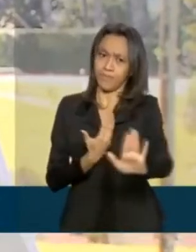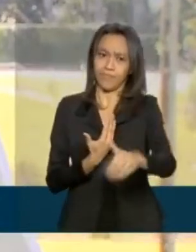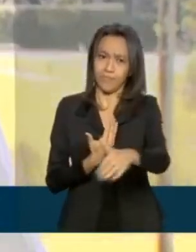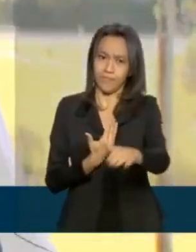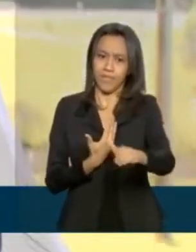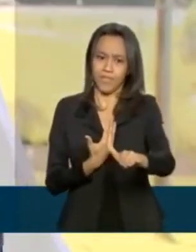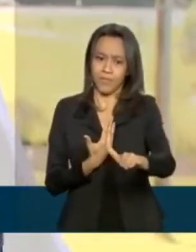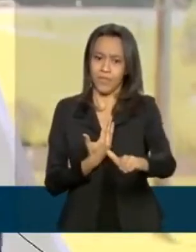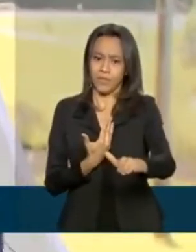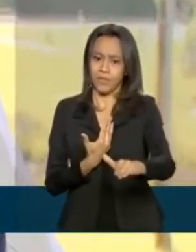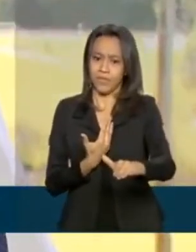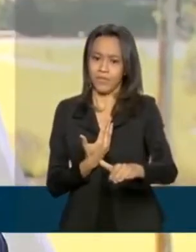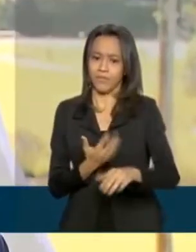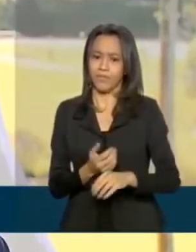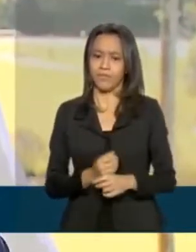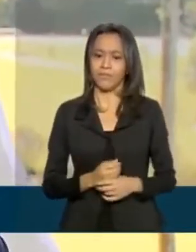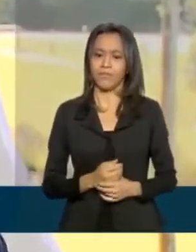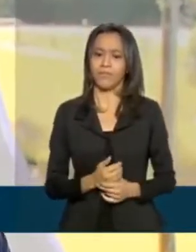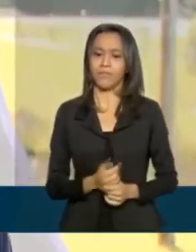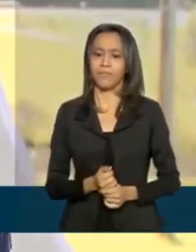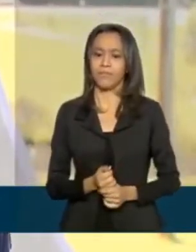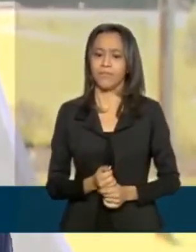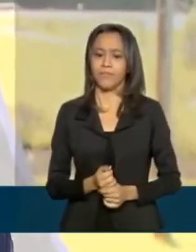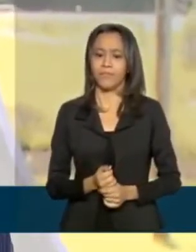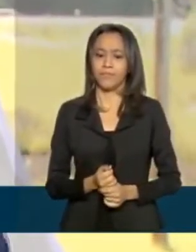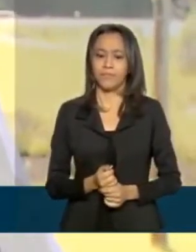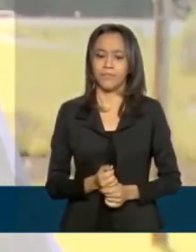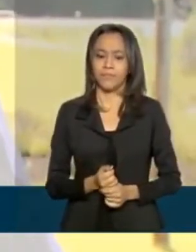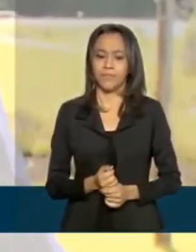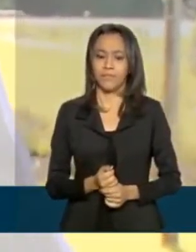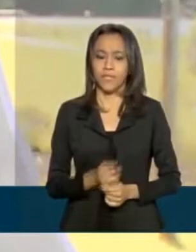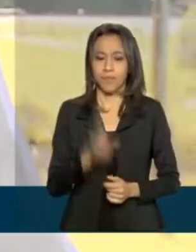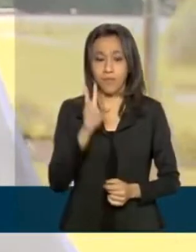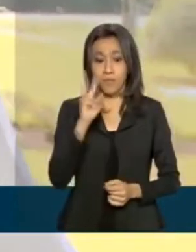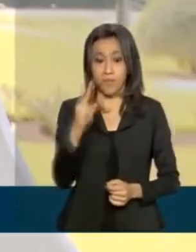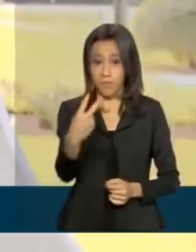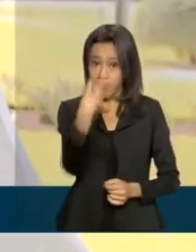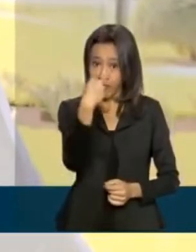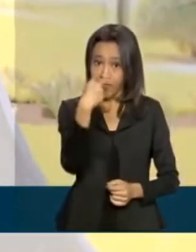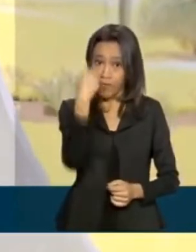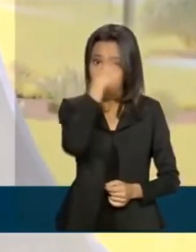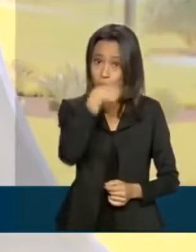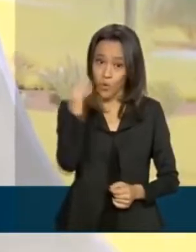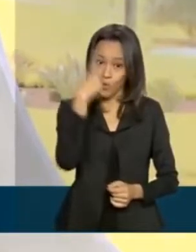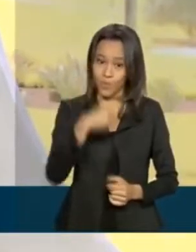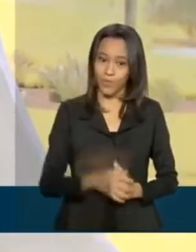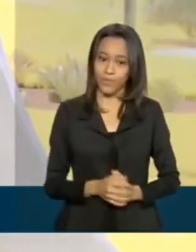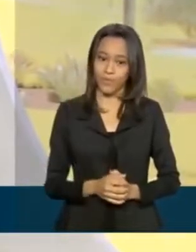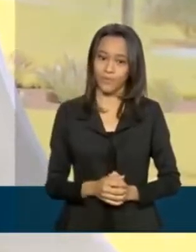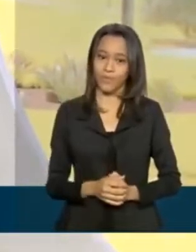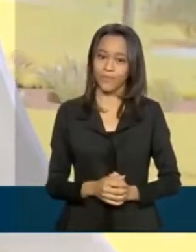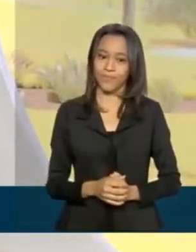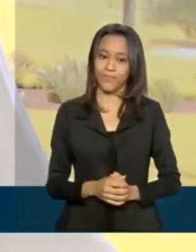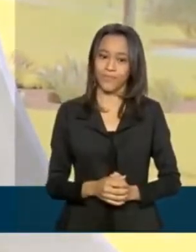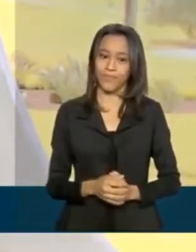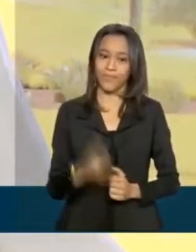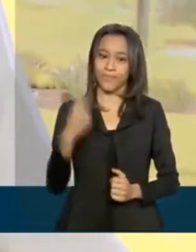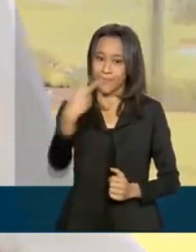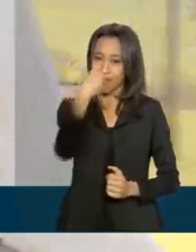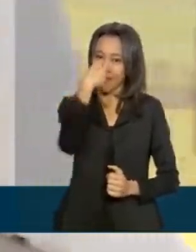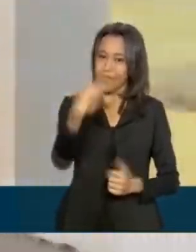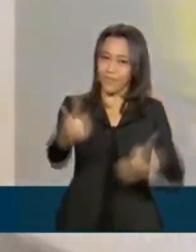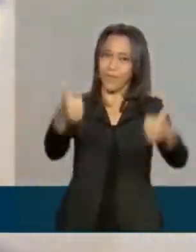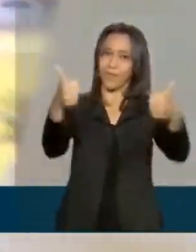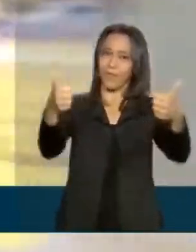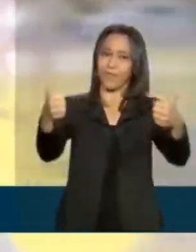Faça aí. Solta aí. Só para vocês verem minha cara aqui, tá certo? Tô aqui. Se quiser ver minha cara, eu estou bem, tranquilo,